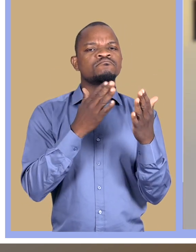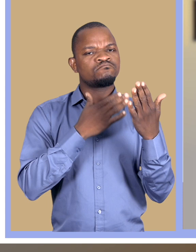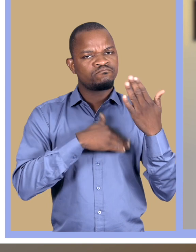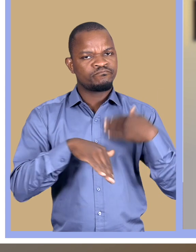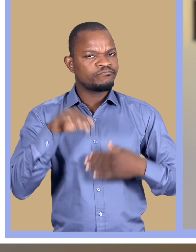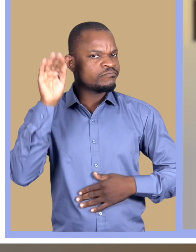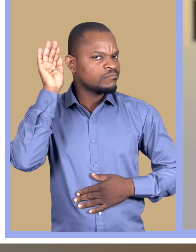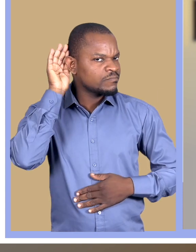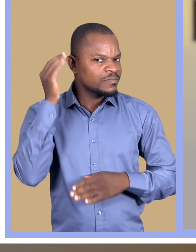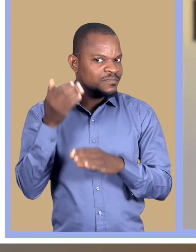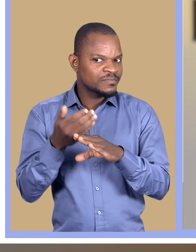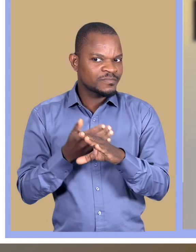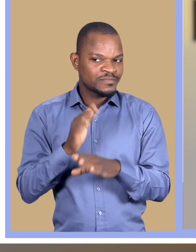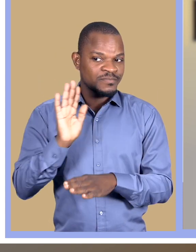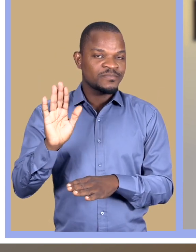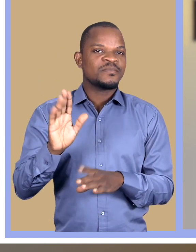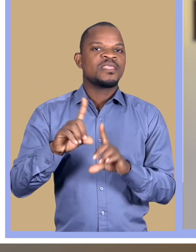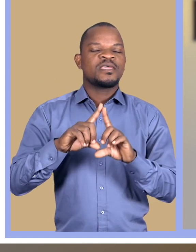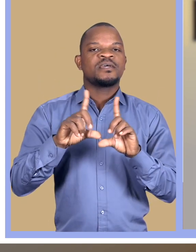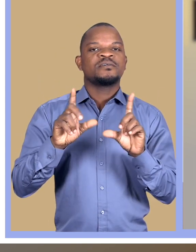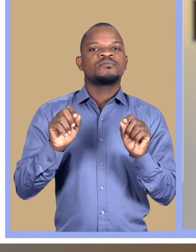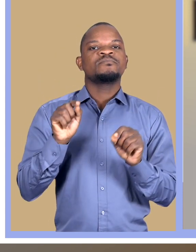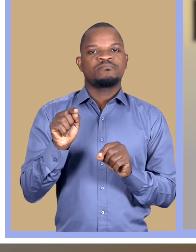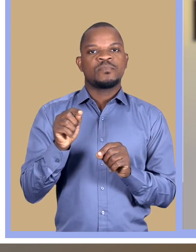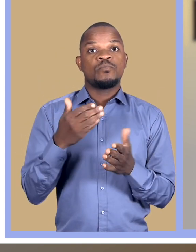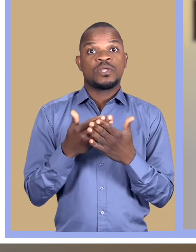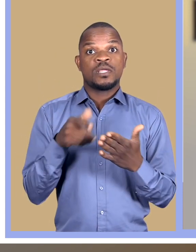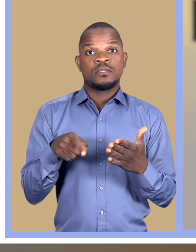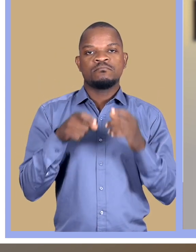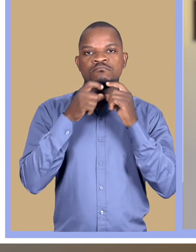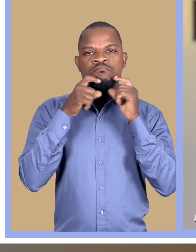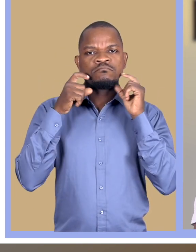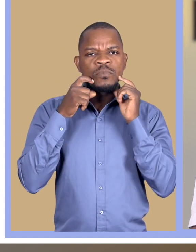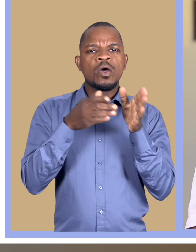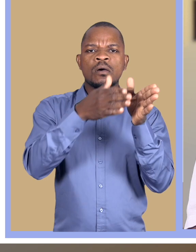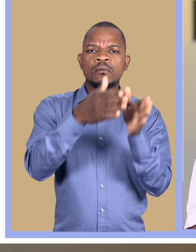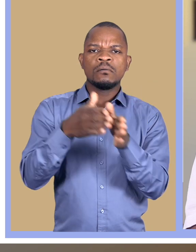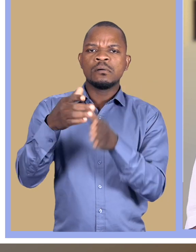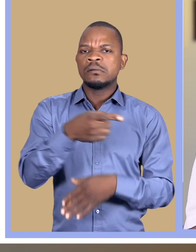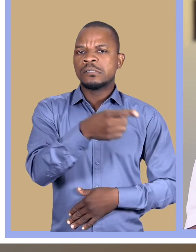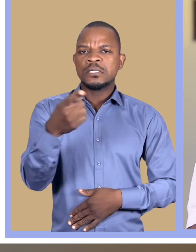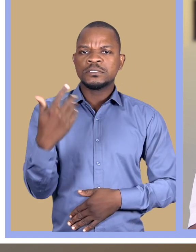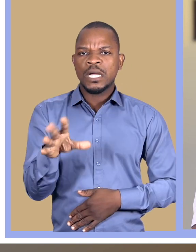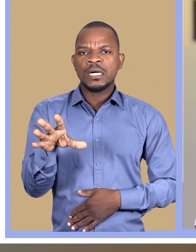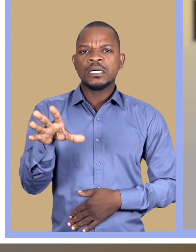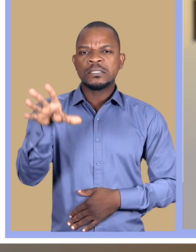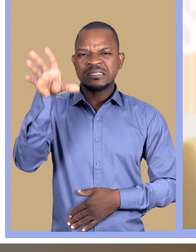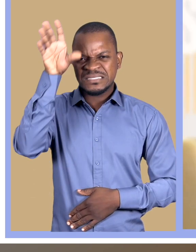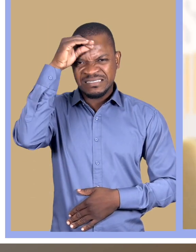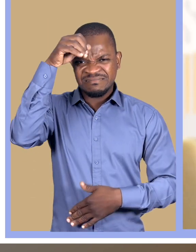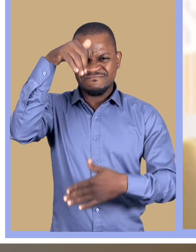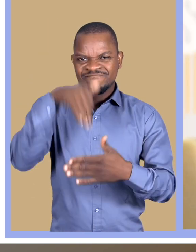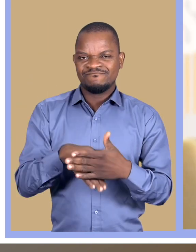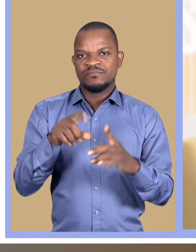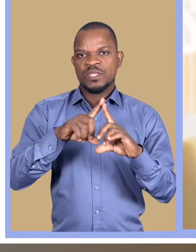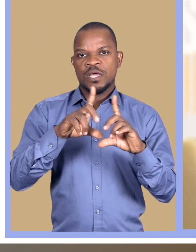é? No que diz respeito à área das mudanças climáticas. Sente que a sociedade moçambicana está sensibilizada em relação ao clima?